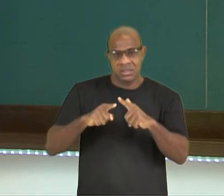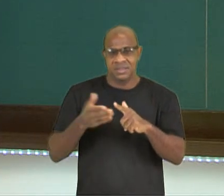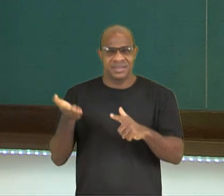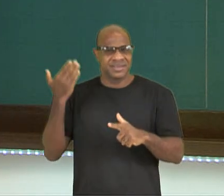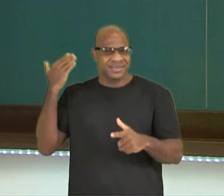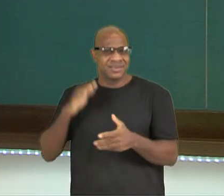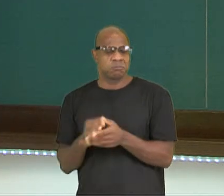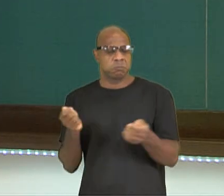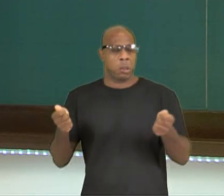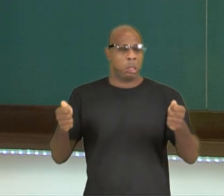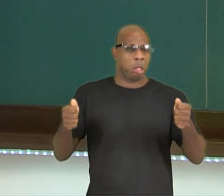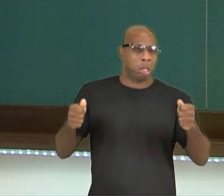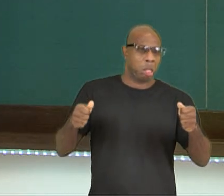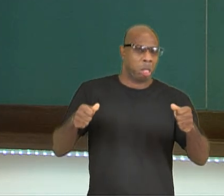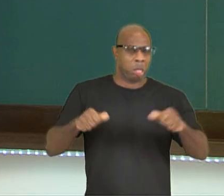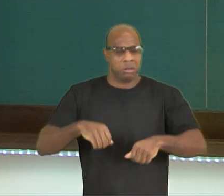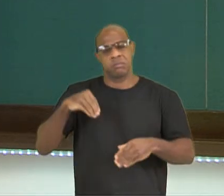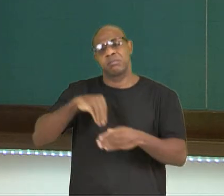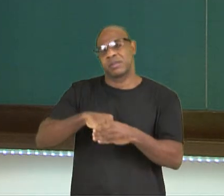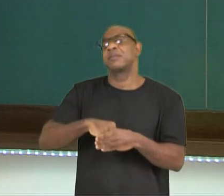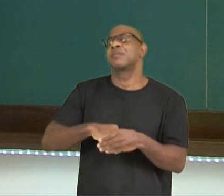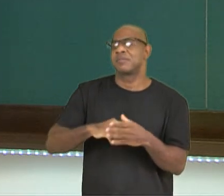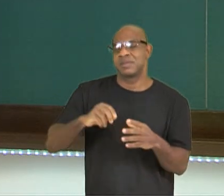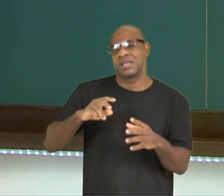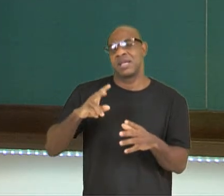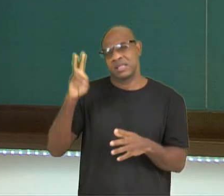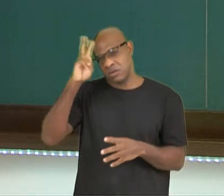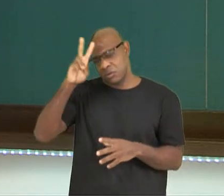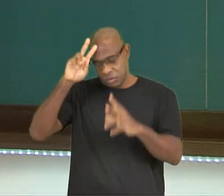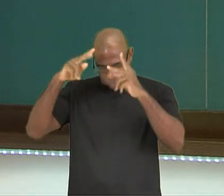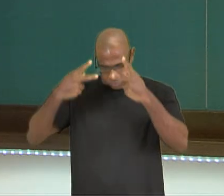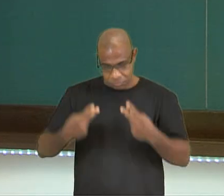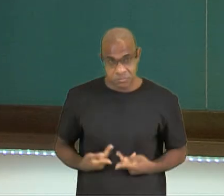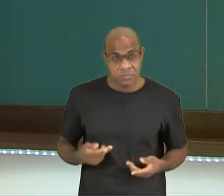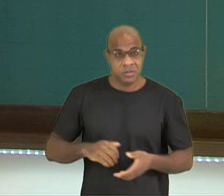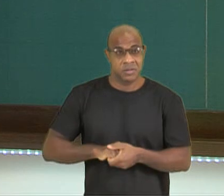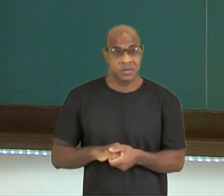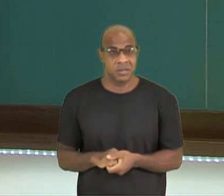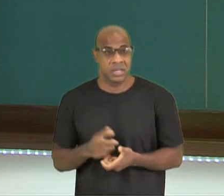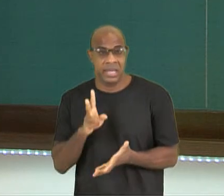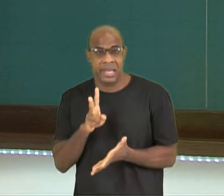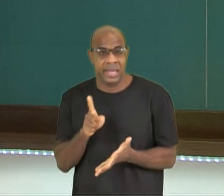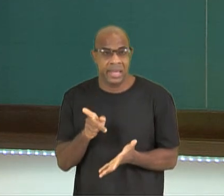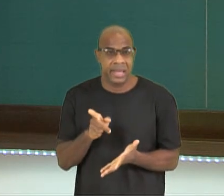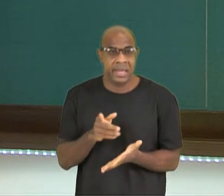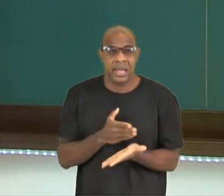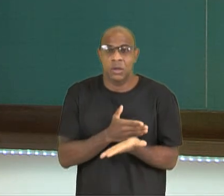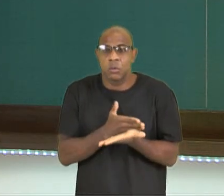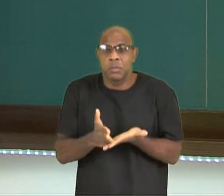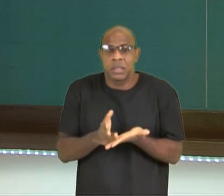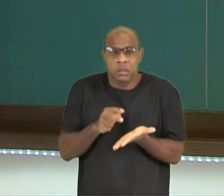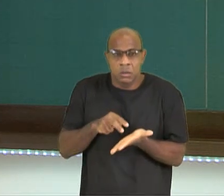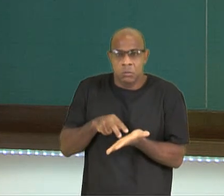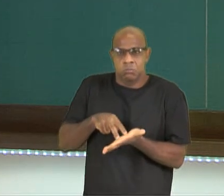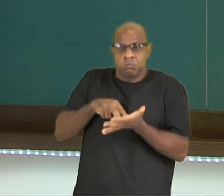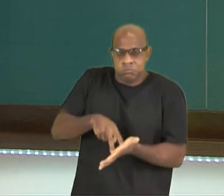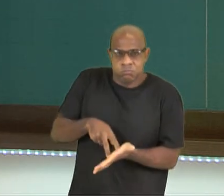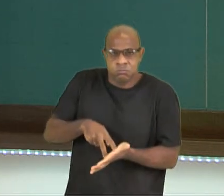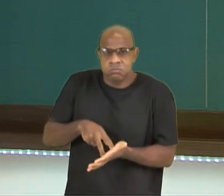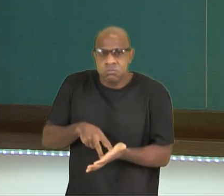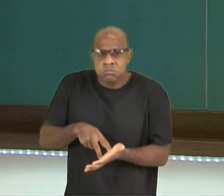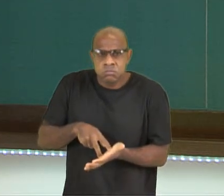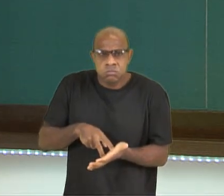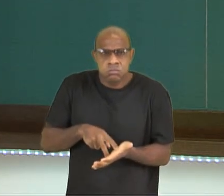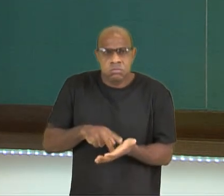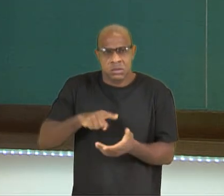decadência, dentro da história da humanidade. Ela se firma, começa a surgir depois